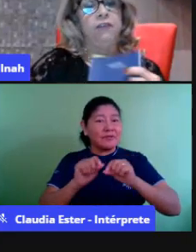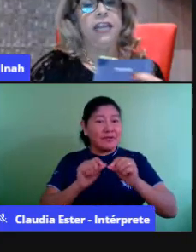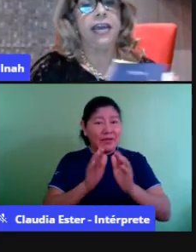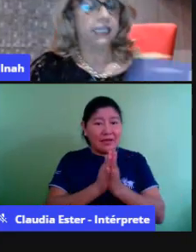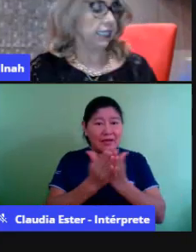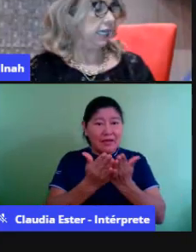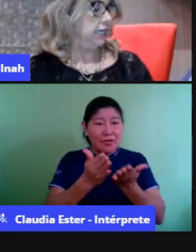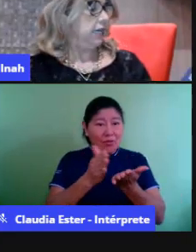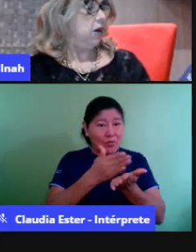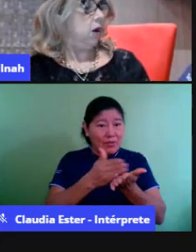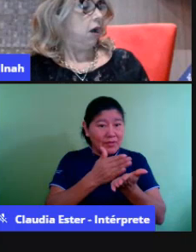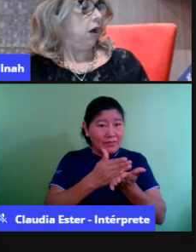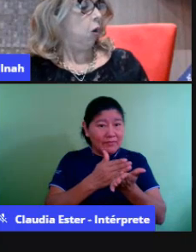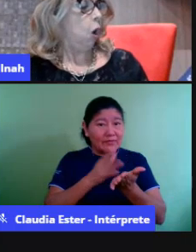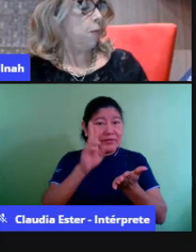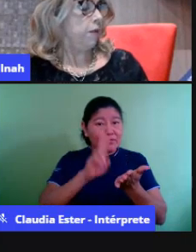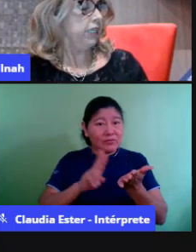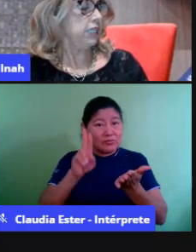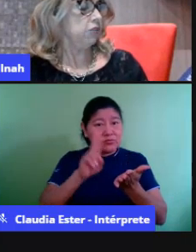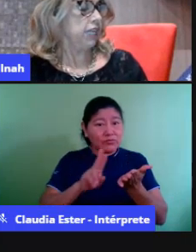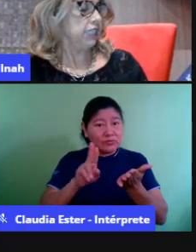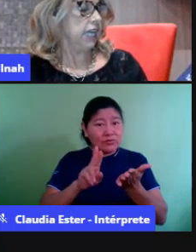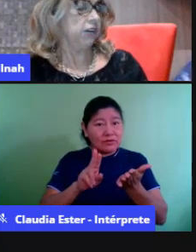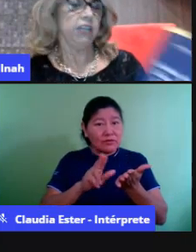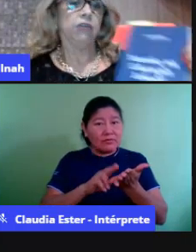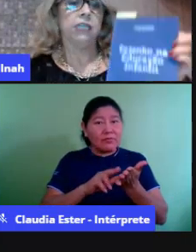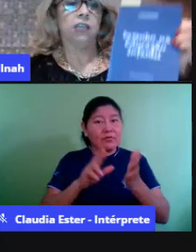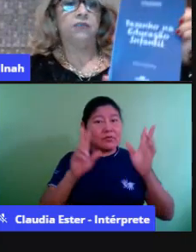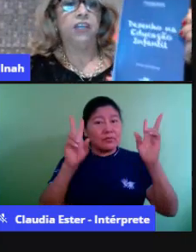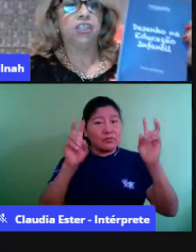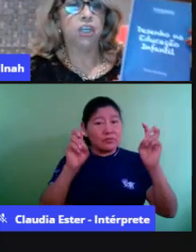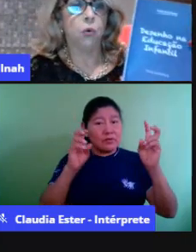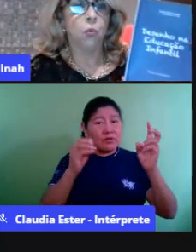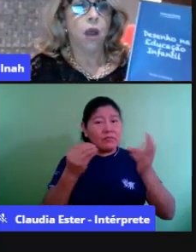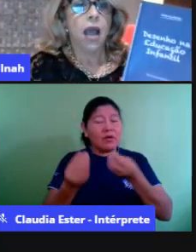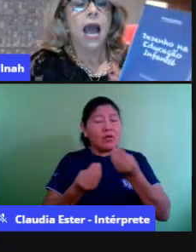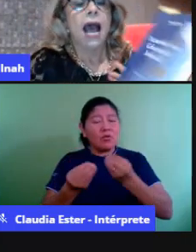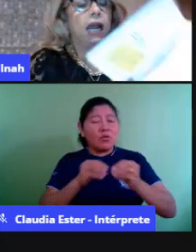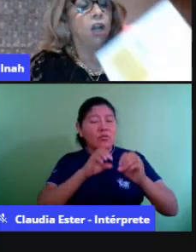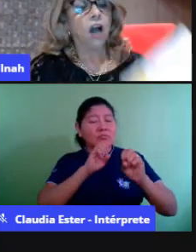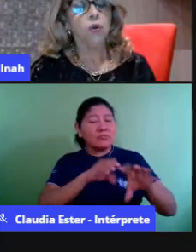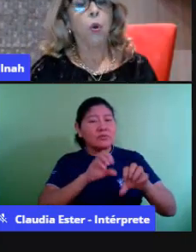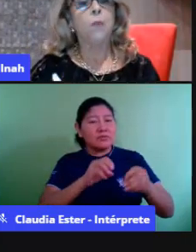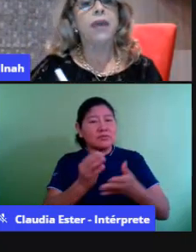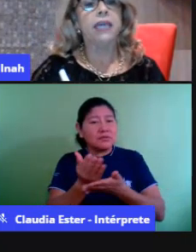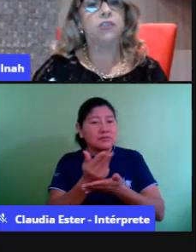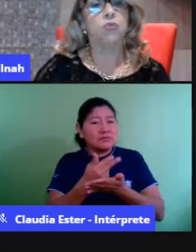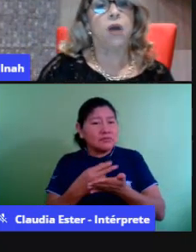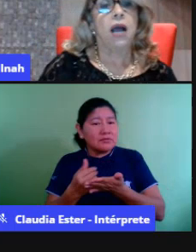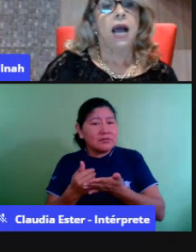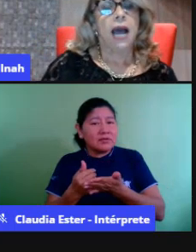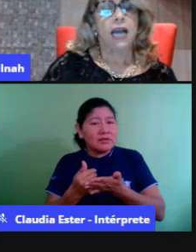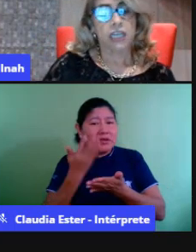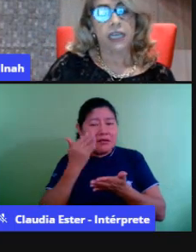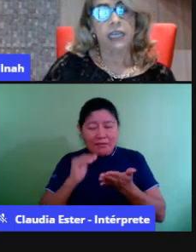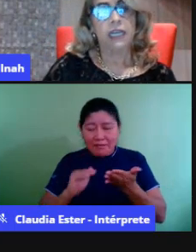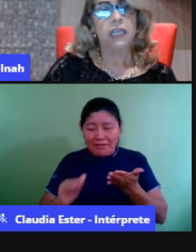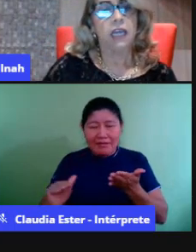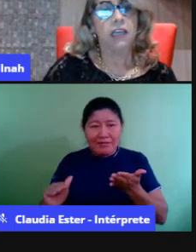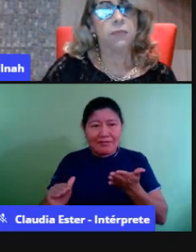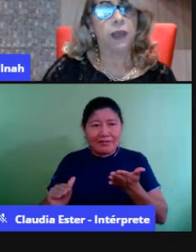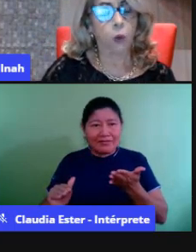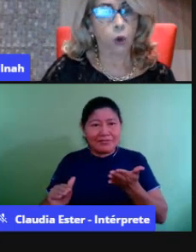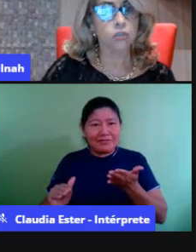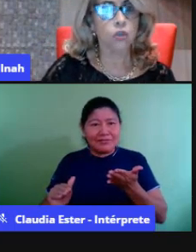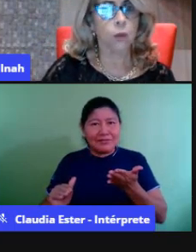colocamos na referência, Como eu ensino desenho na educação infantil, logo no começo, a